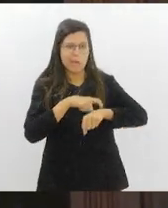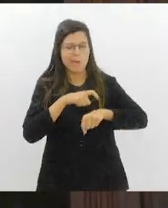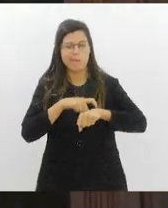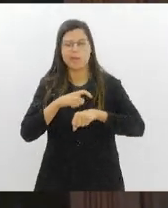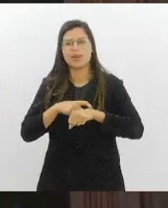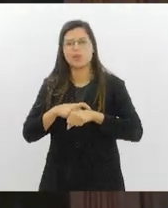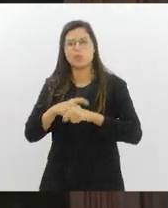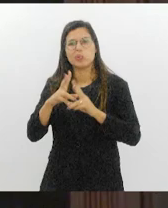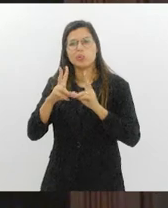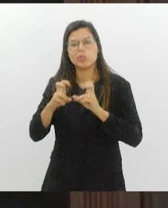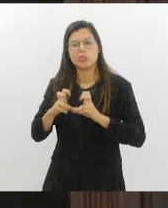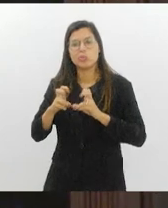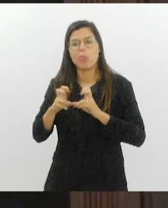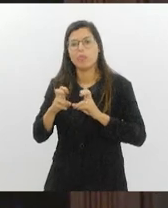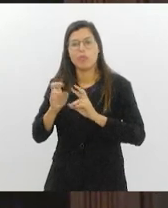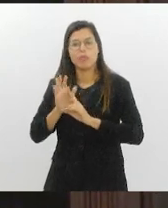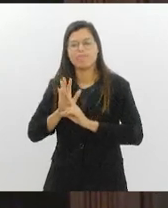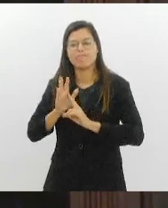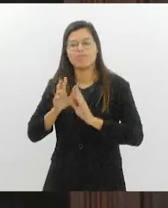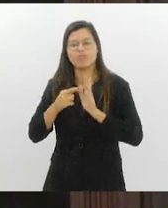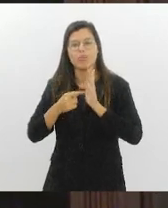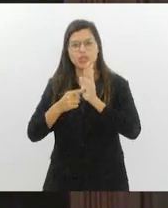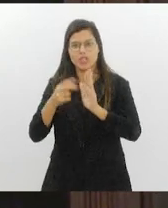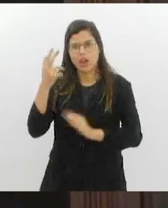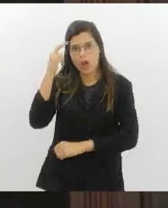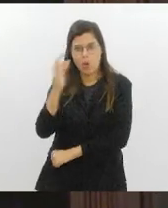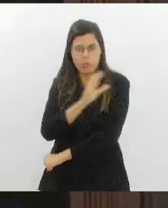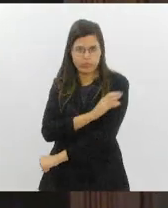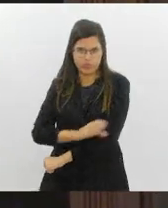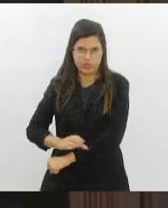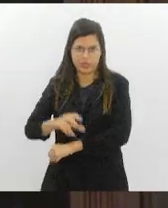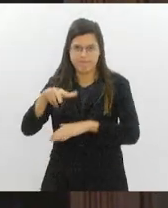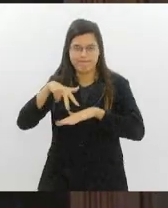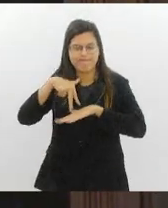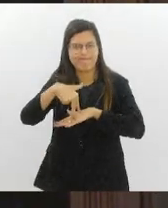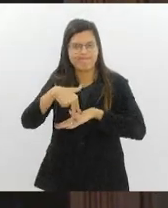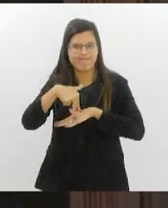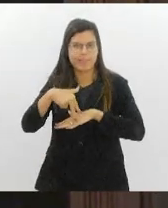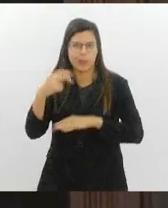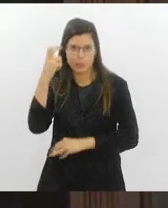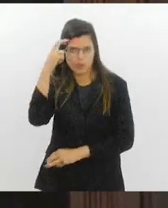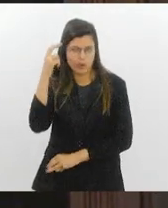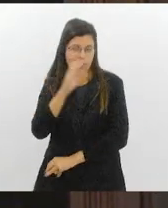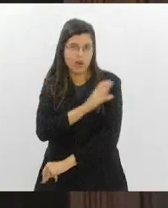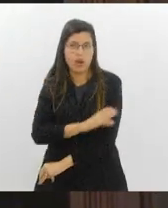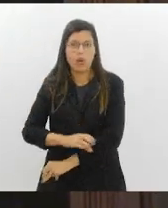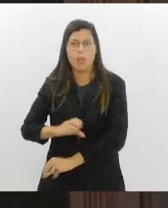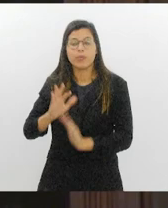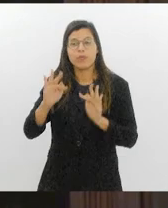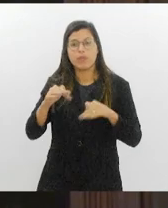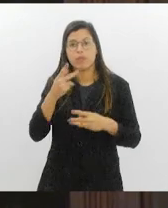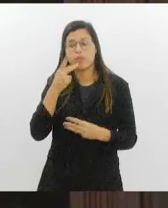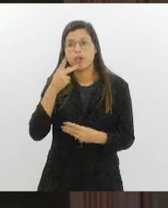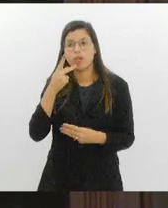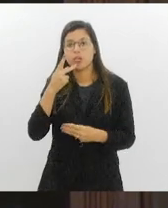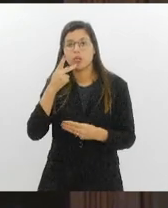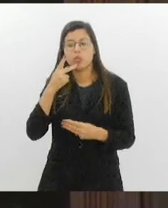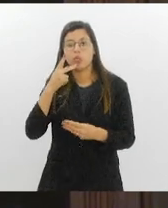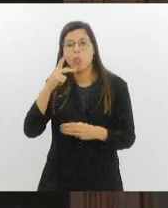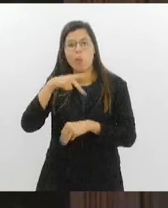cultura, da resistência cultural. E eu termino dizendo isso. Uma nação não é formada